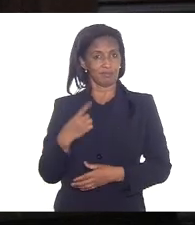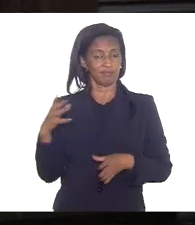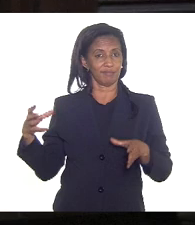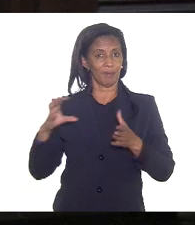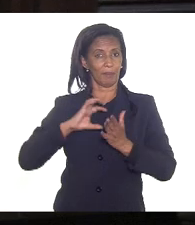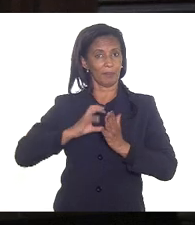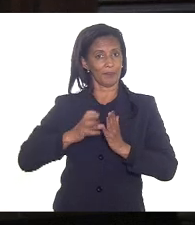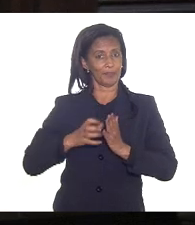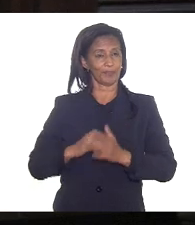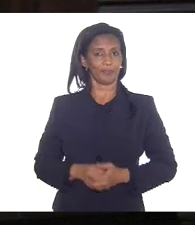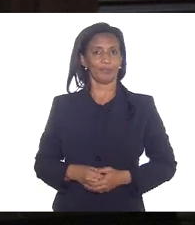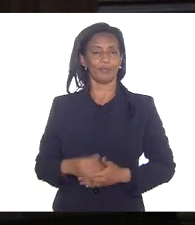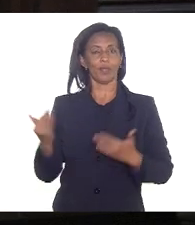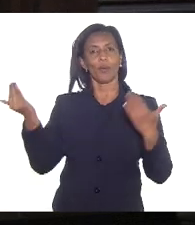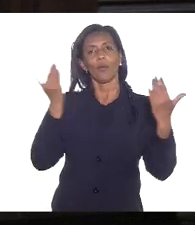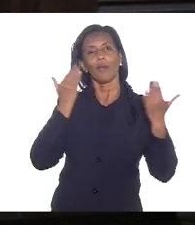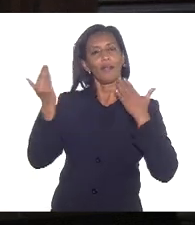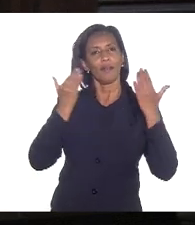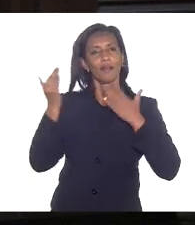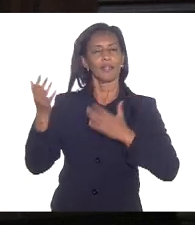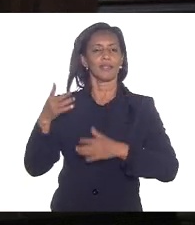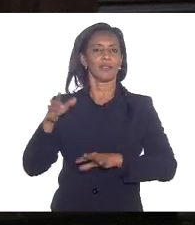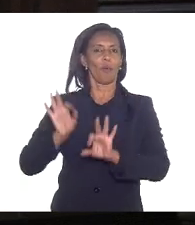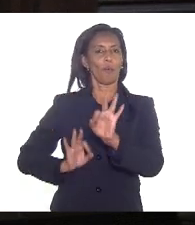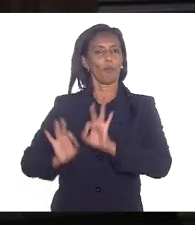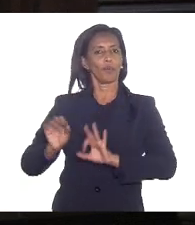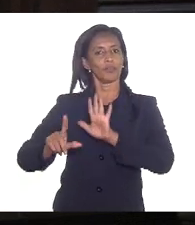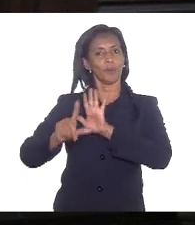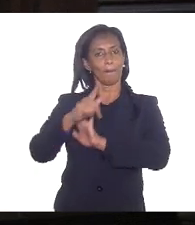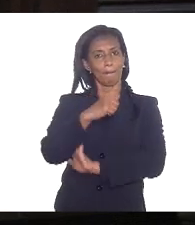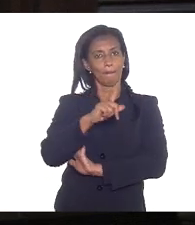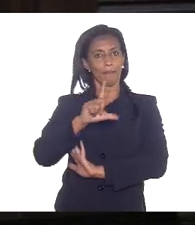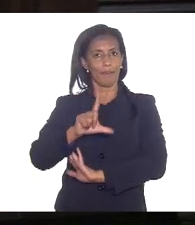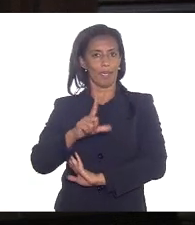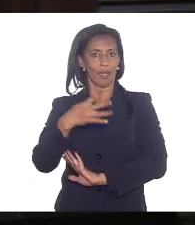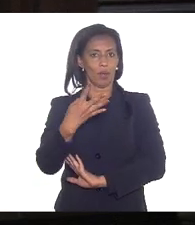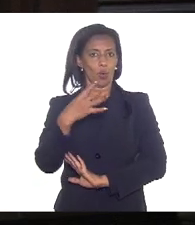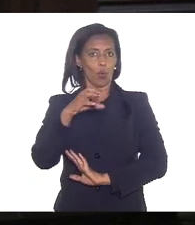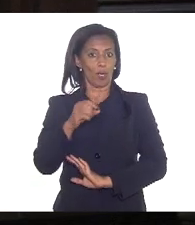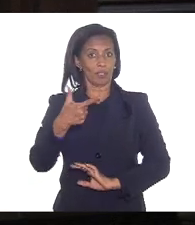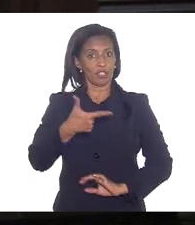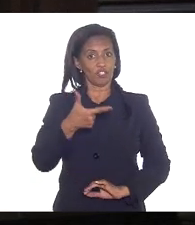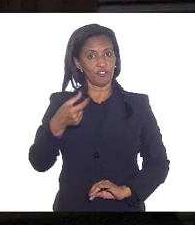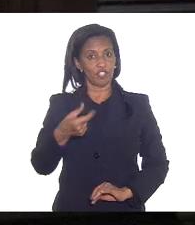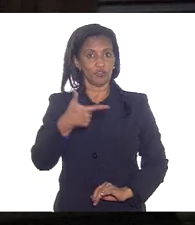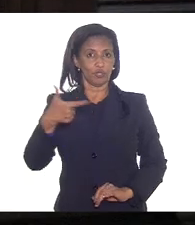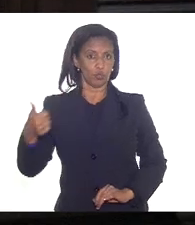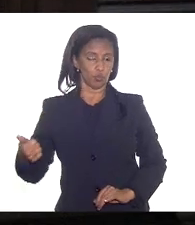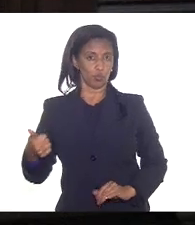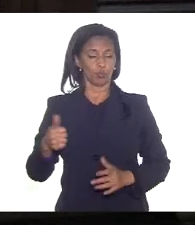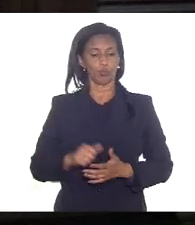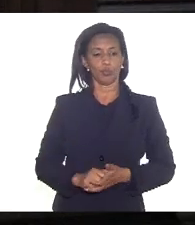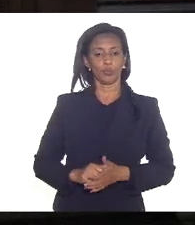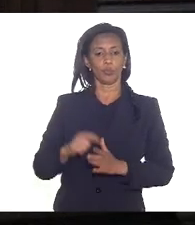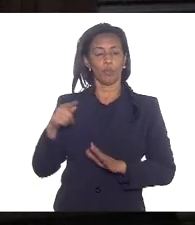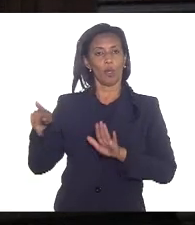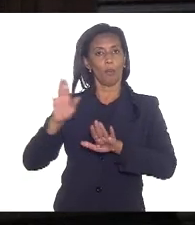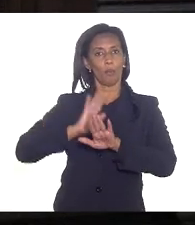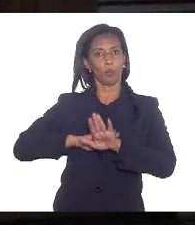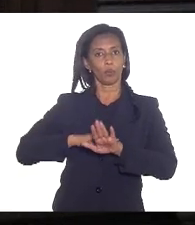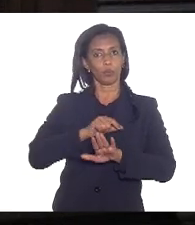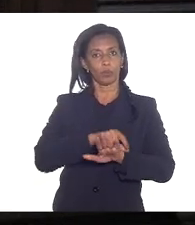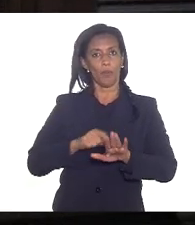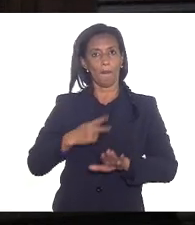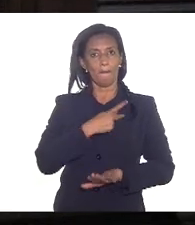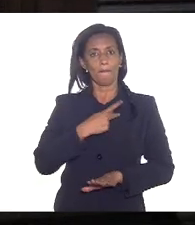com relação ao projeto de lei complementar 42021 de autoria